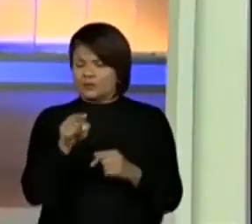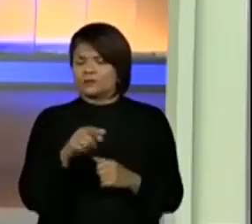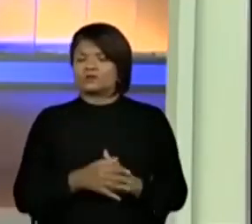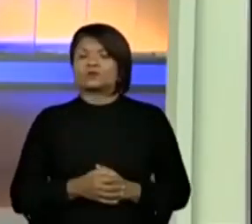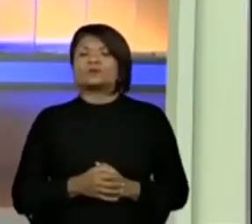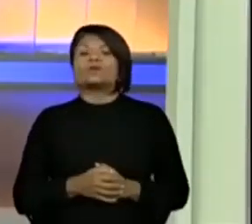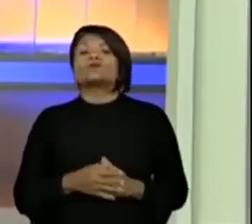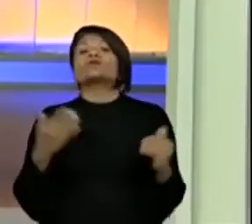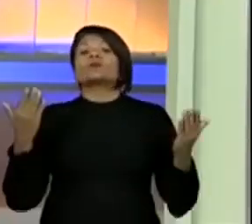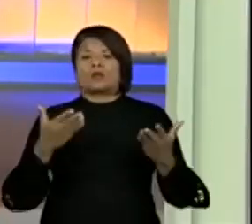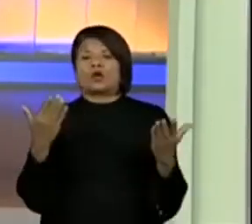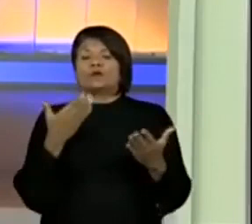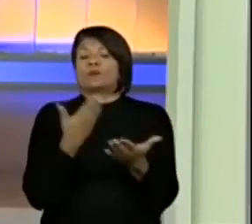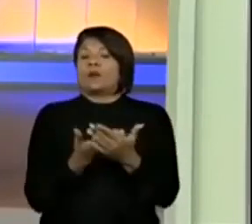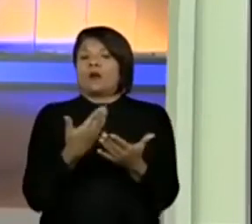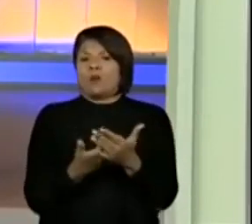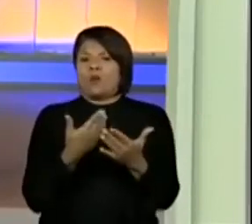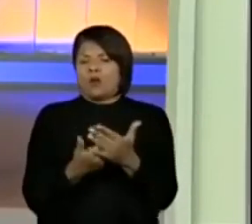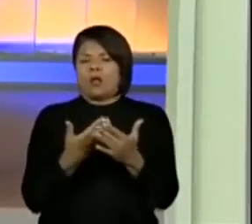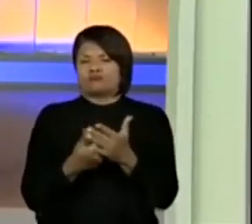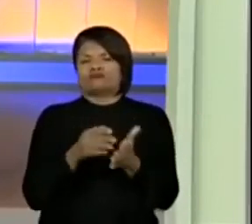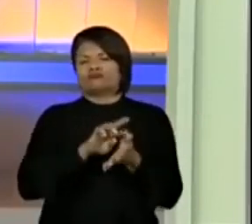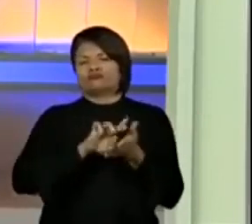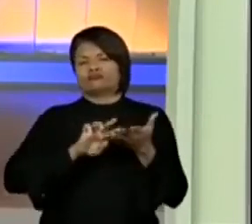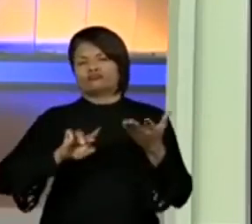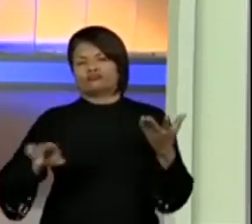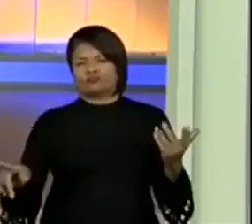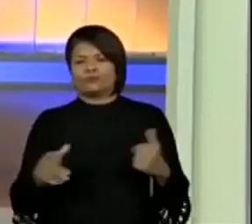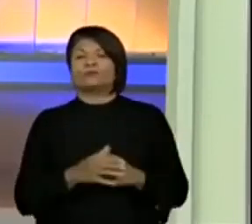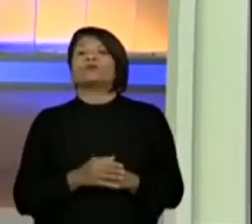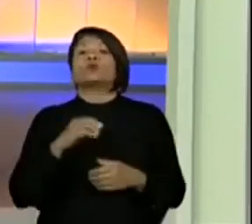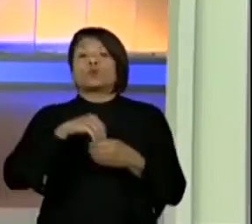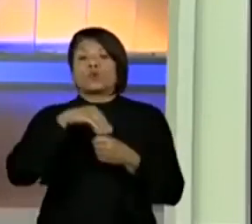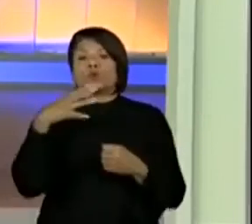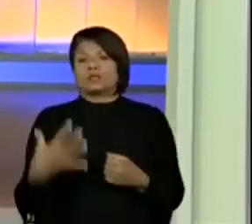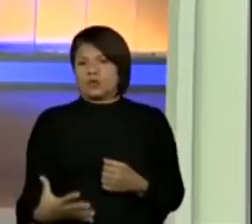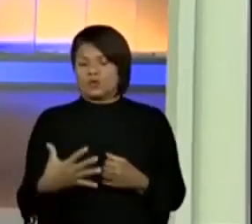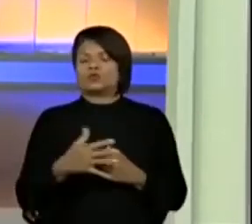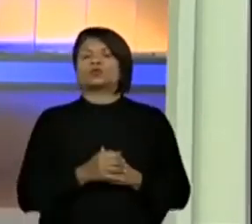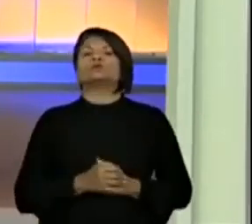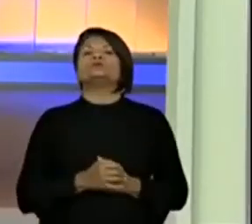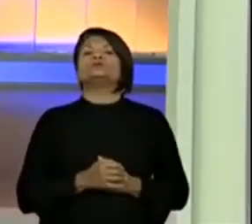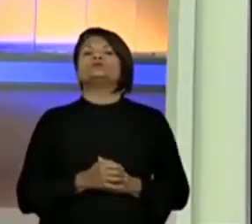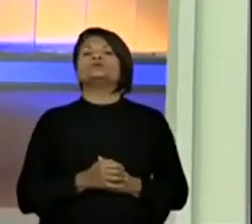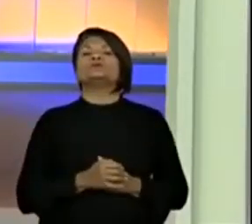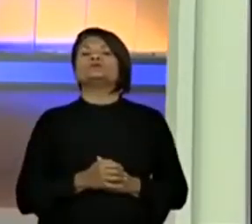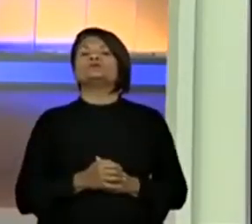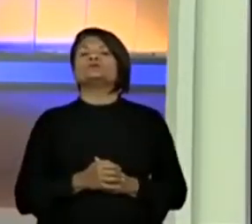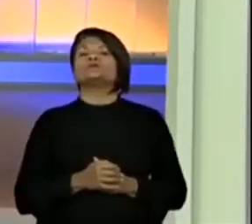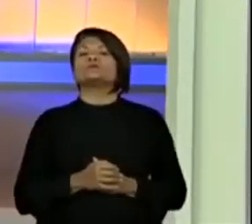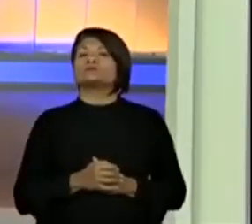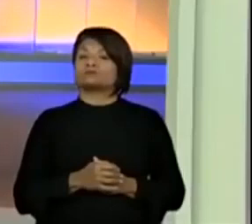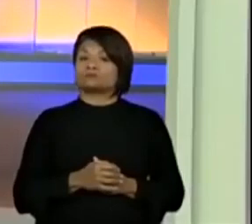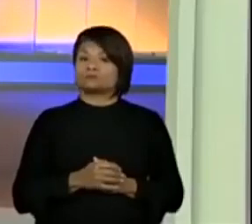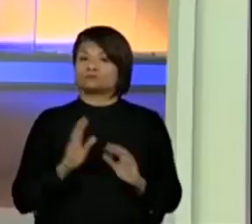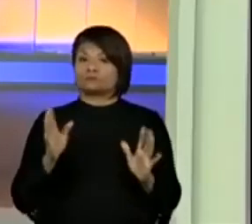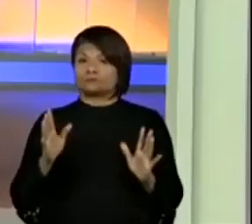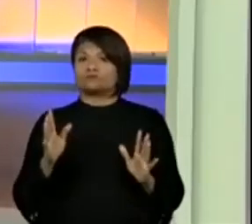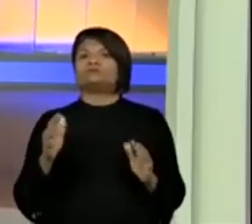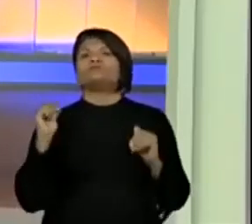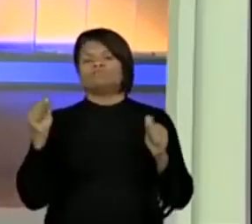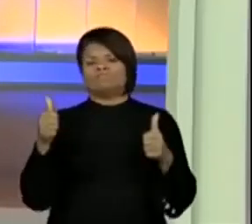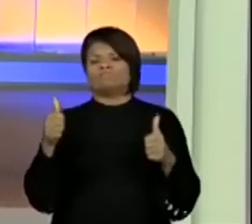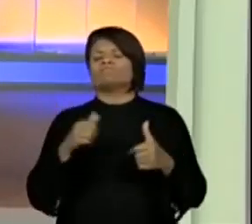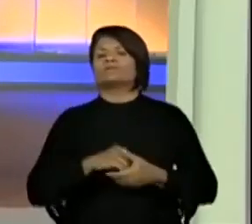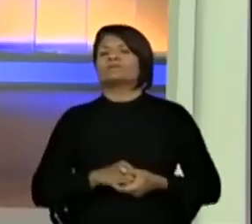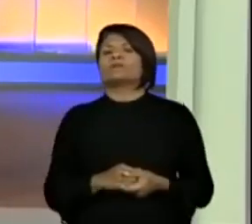agora para a aula, aqui, para o conteúdo especificamente. Vamos lá. Aqui,